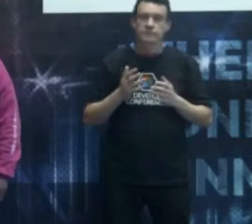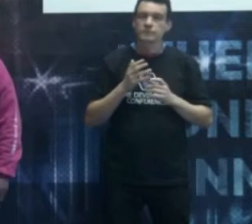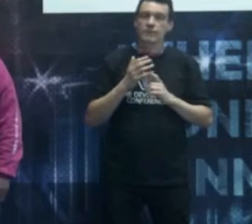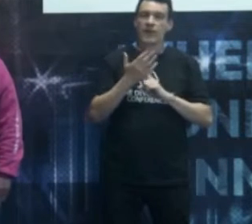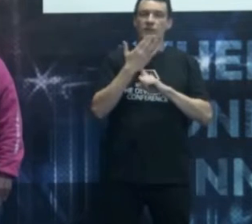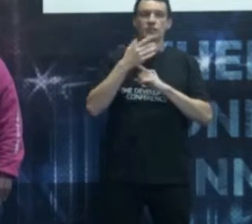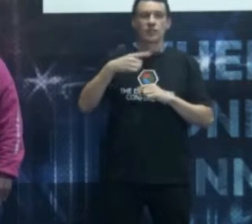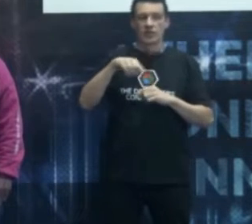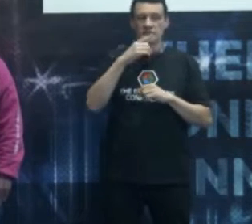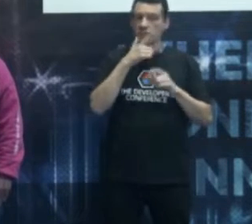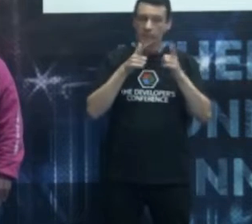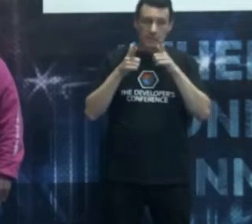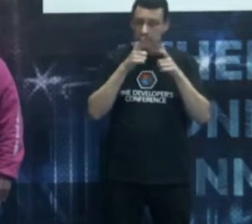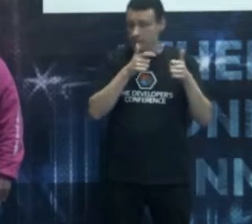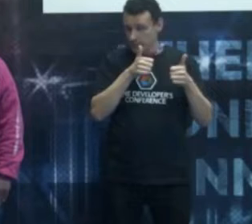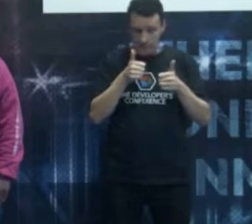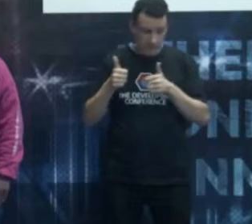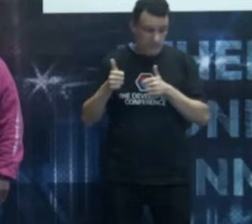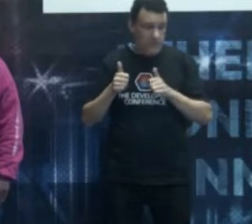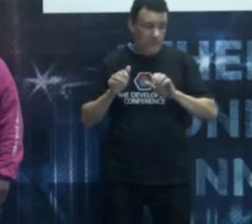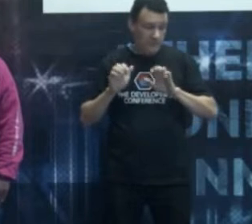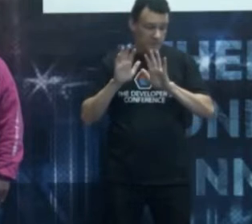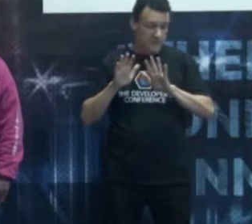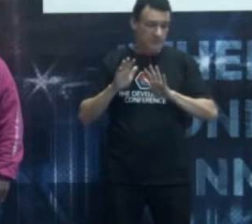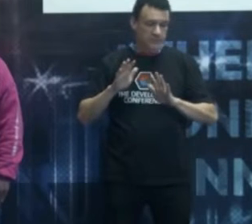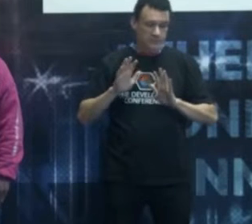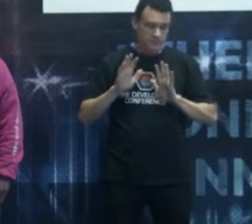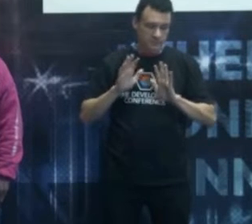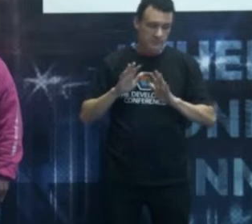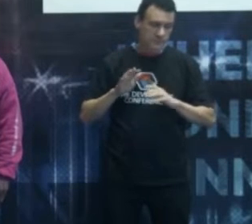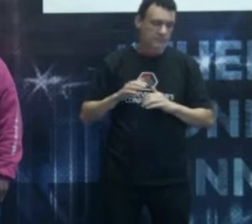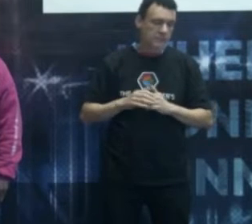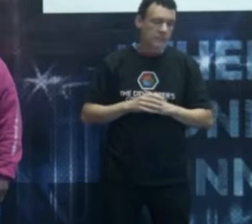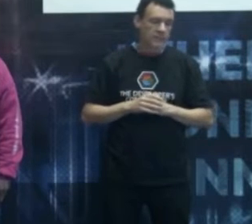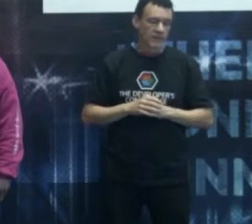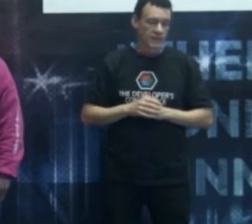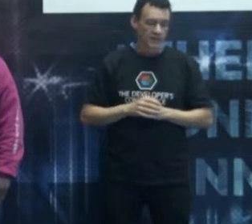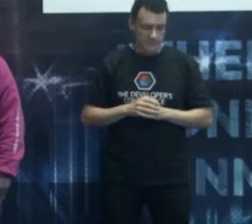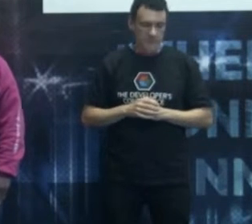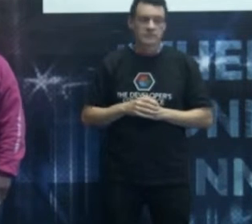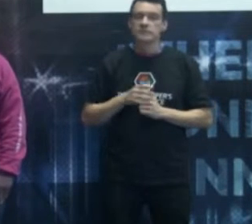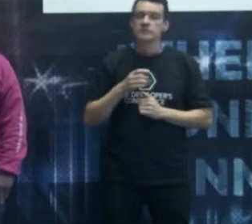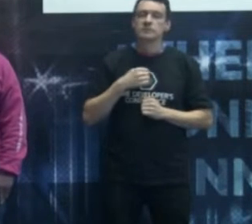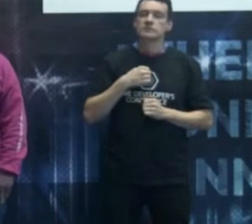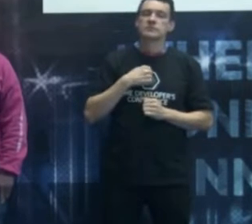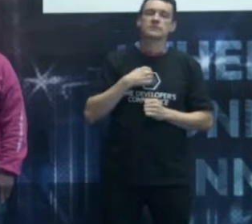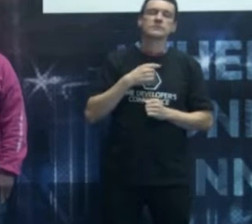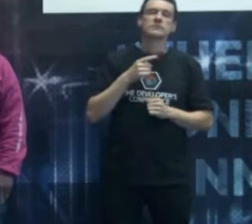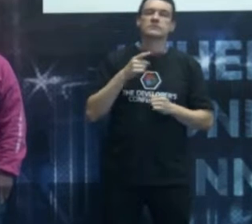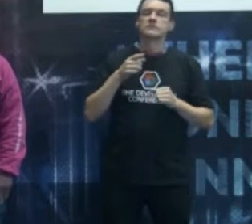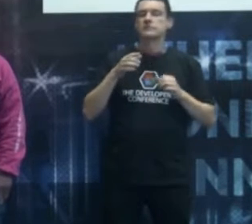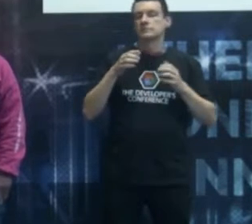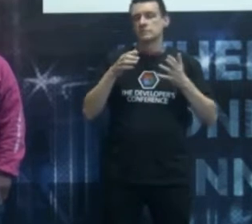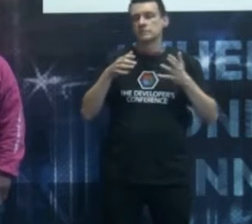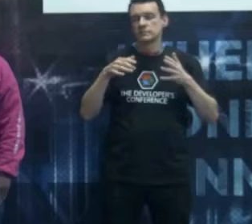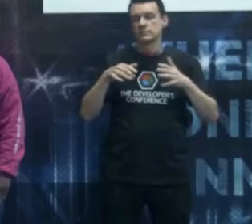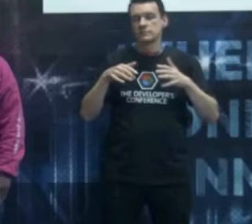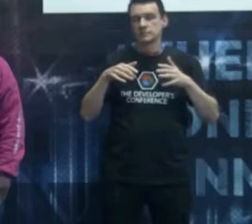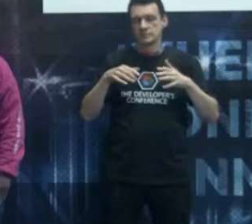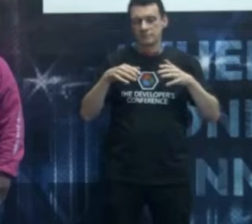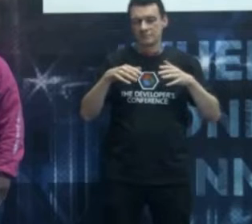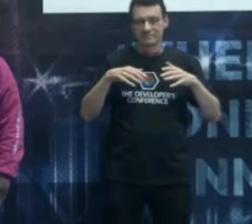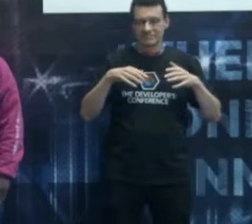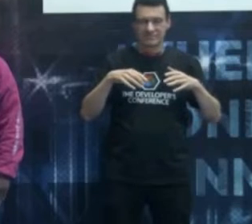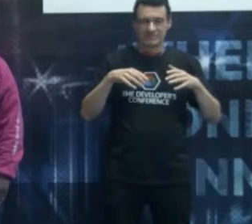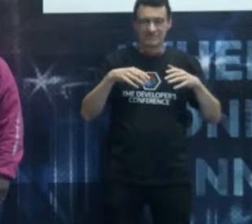a tecnologia, eu enquanto programador, enquanto pessoa que eu antes de entrar na área de tecnologia de